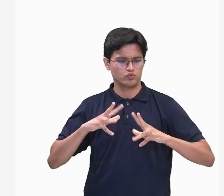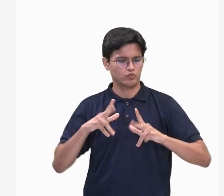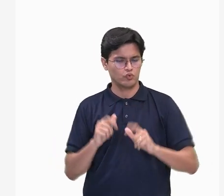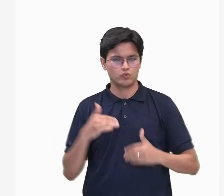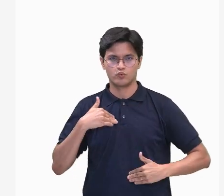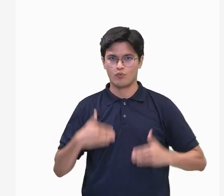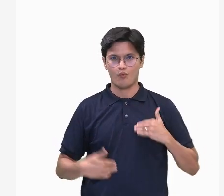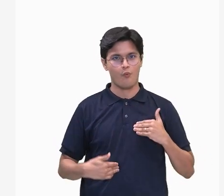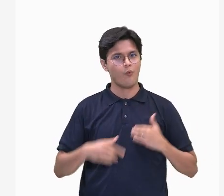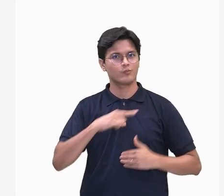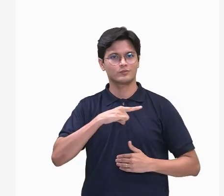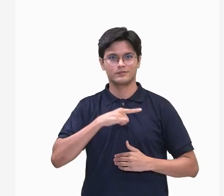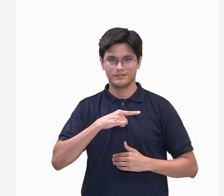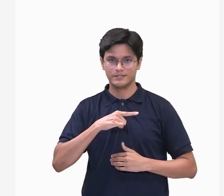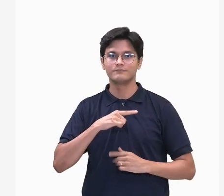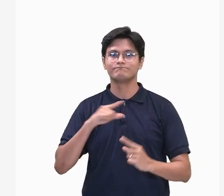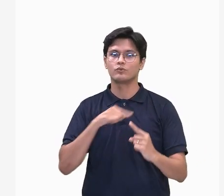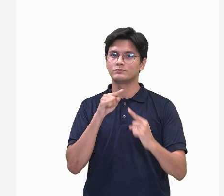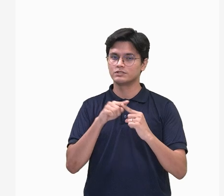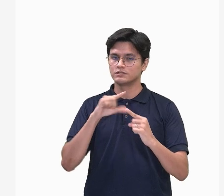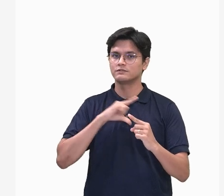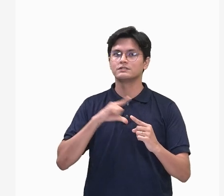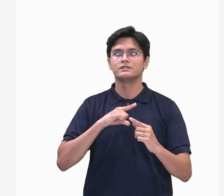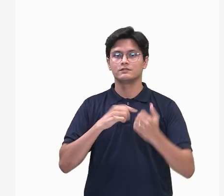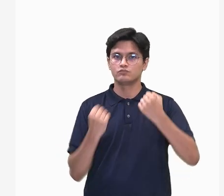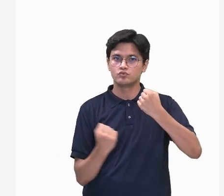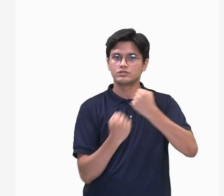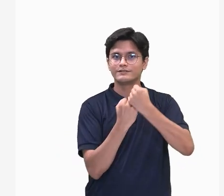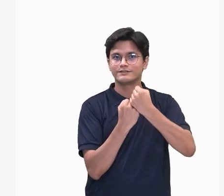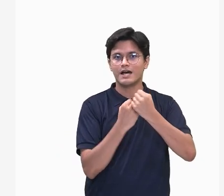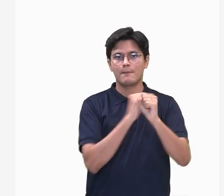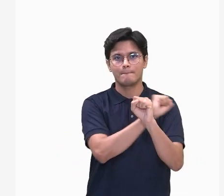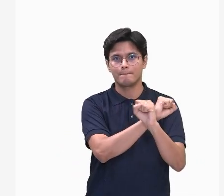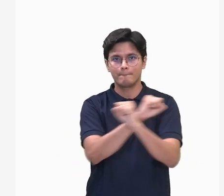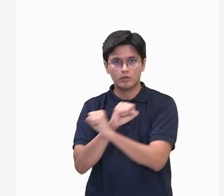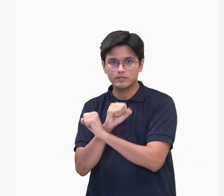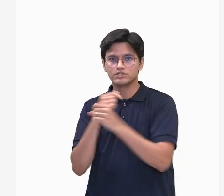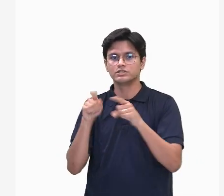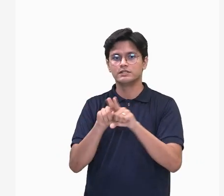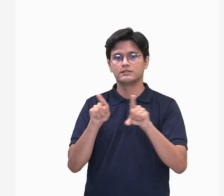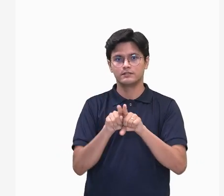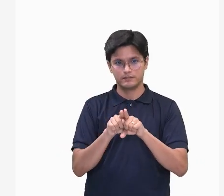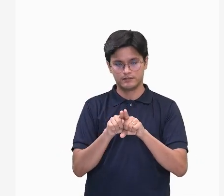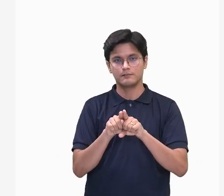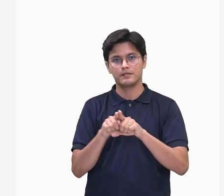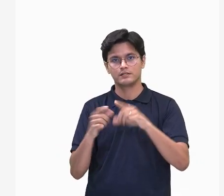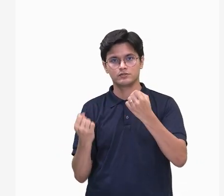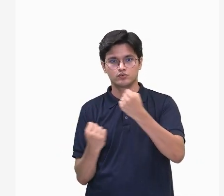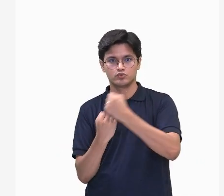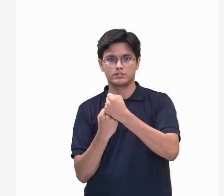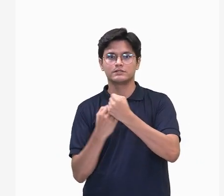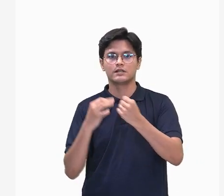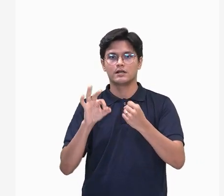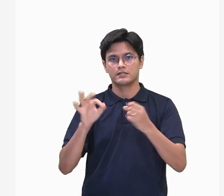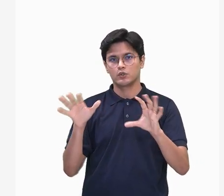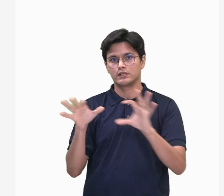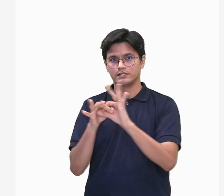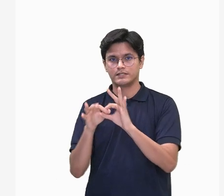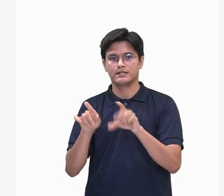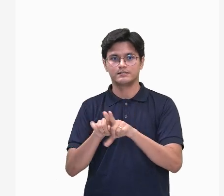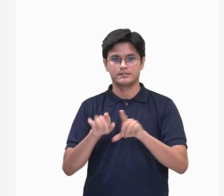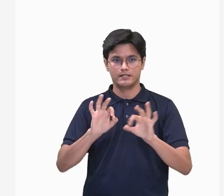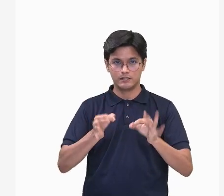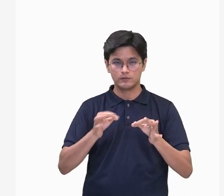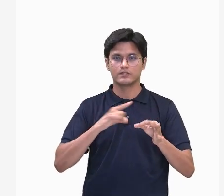né? Porque ele vai realizar essa função de conectar, sustentar, proteger. E aí, o tecido conjuntivo ele é dividido em